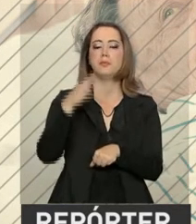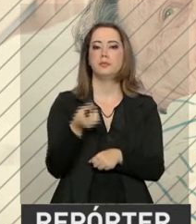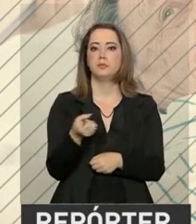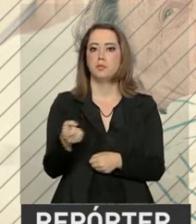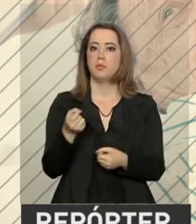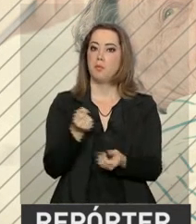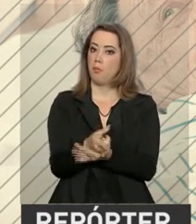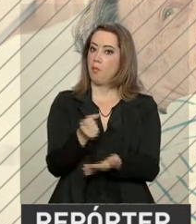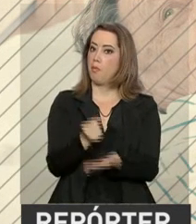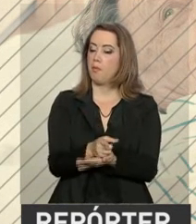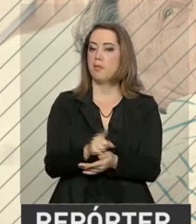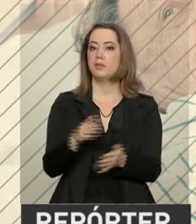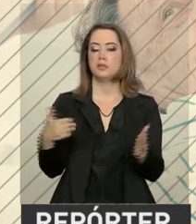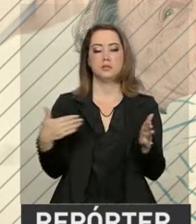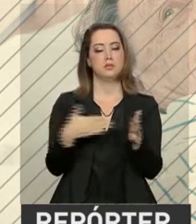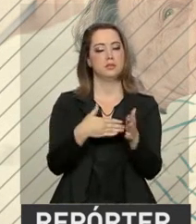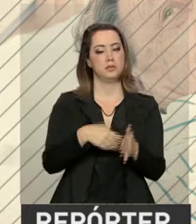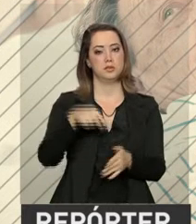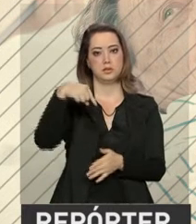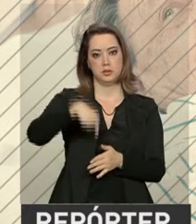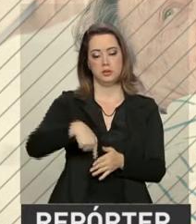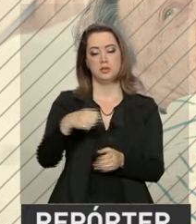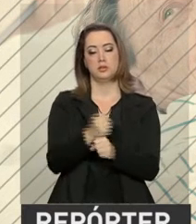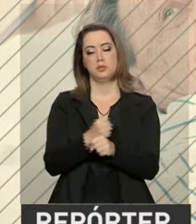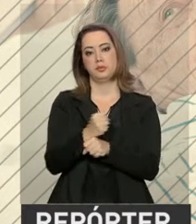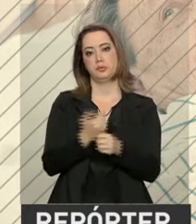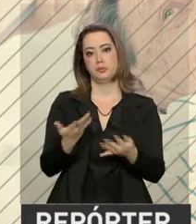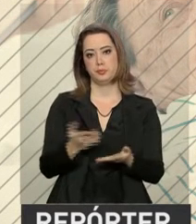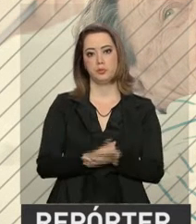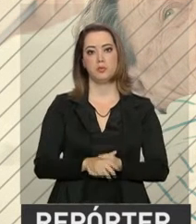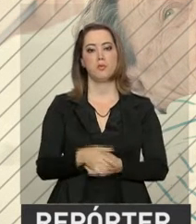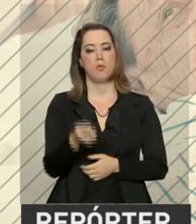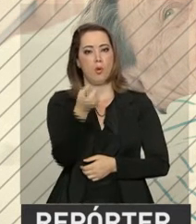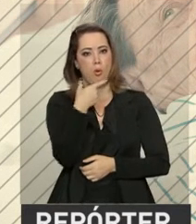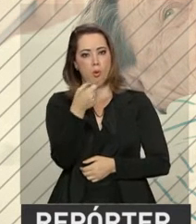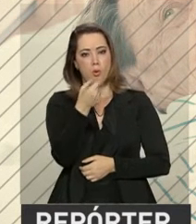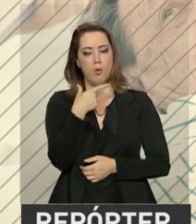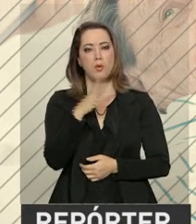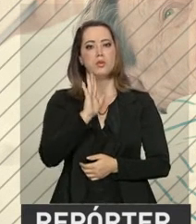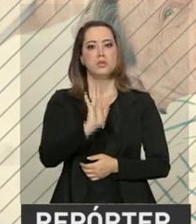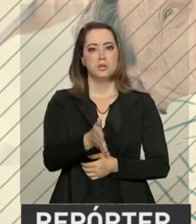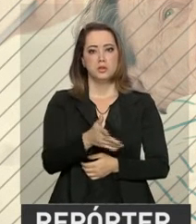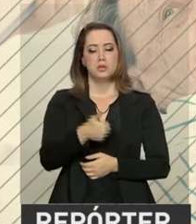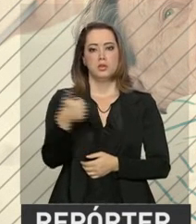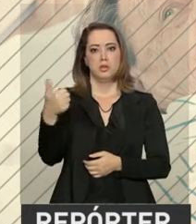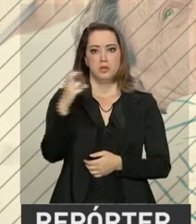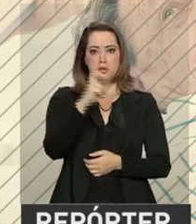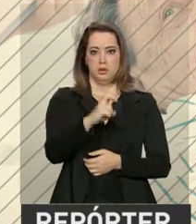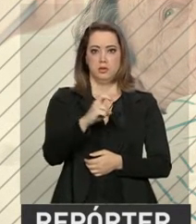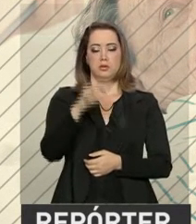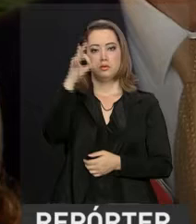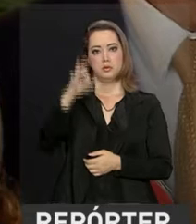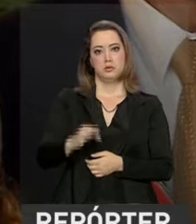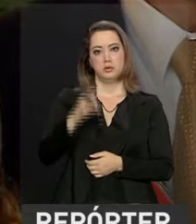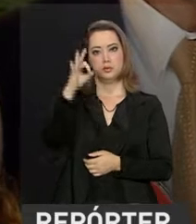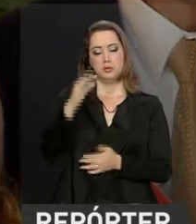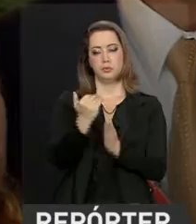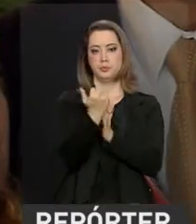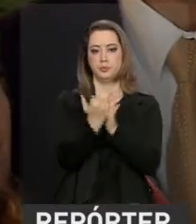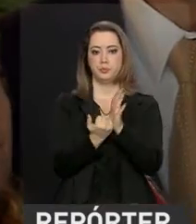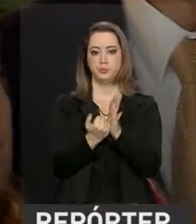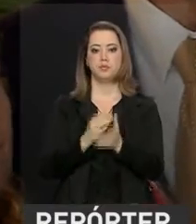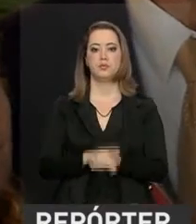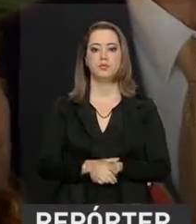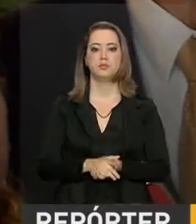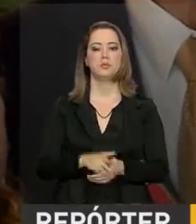mil tratamentos até o final deste ano. Os medicamentos vão ser adquiridos com 15% de desconto. Está dando mais